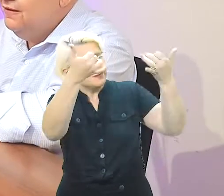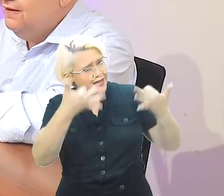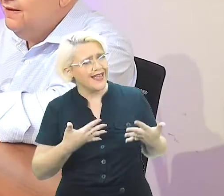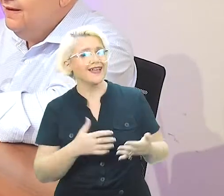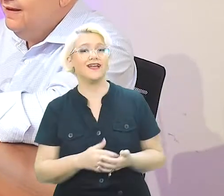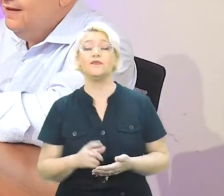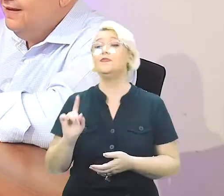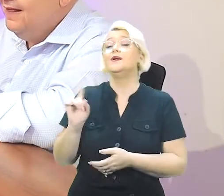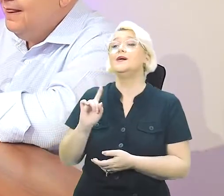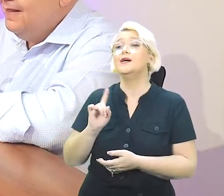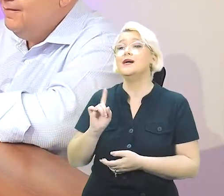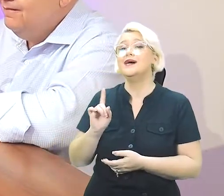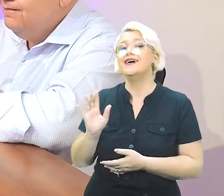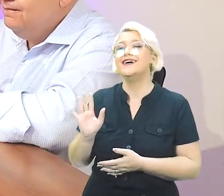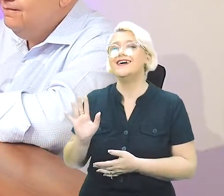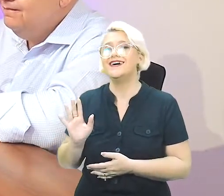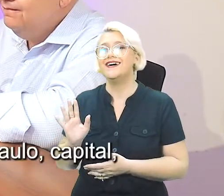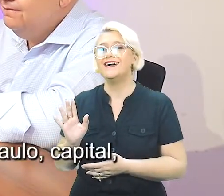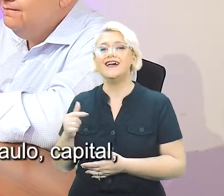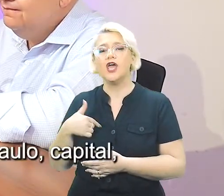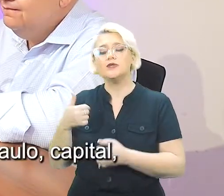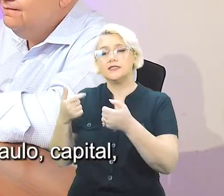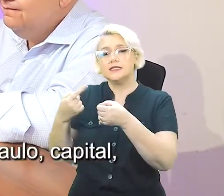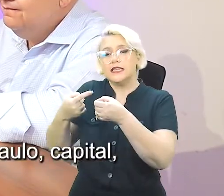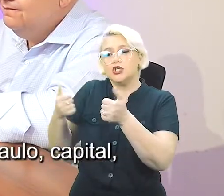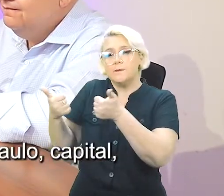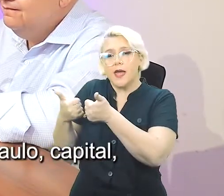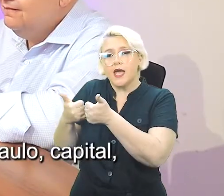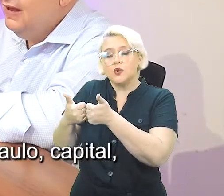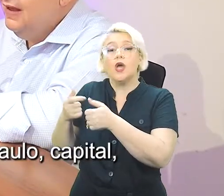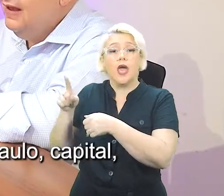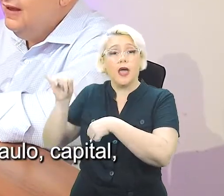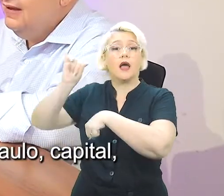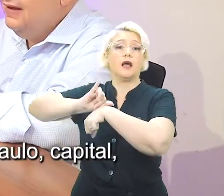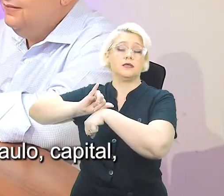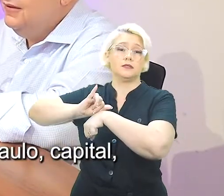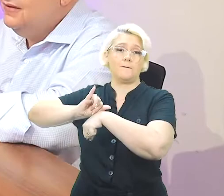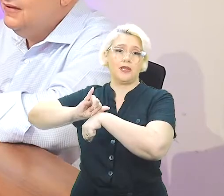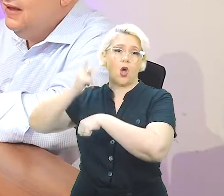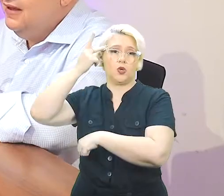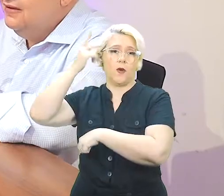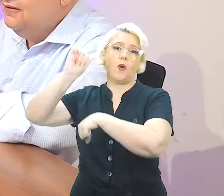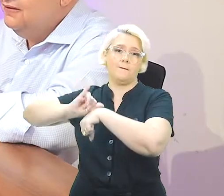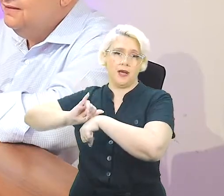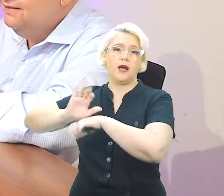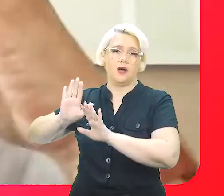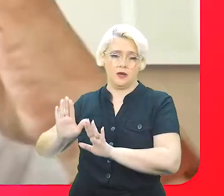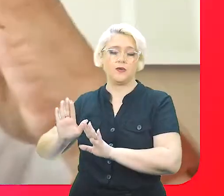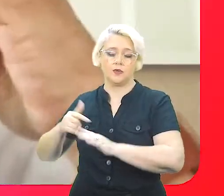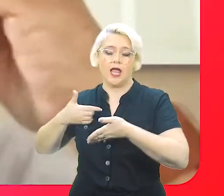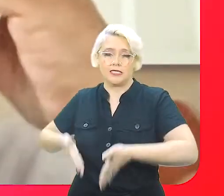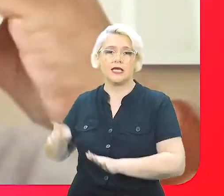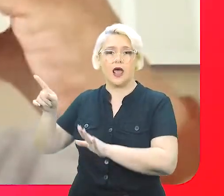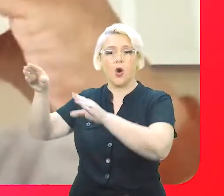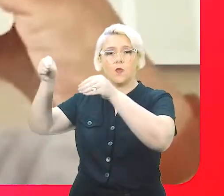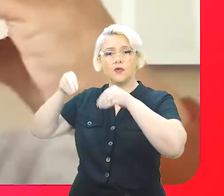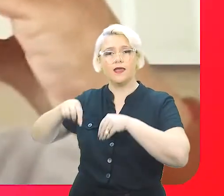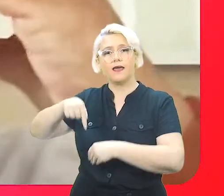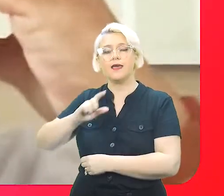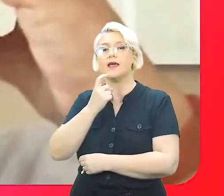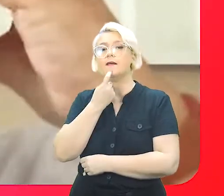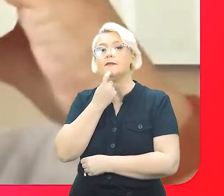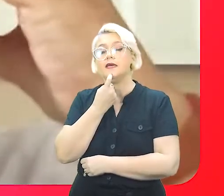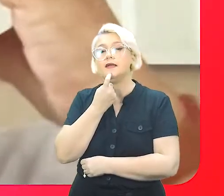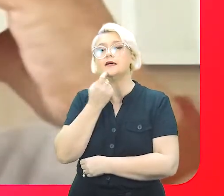conte. É uma cidade próxima. Eu sou de São Paulo, capital. Nasci em São Paulo, certo. capital. Uhum. Eu vim para